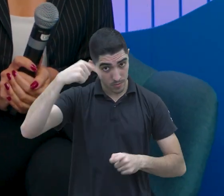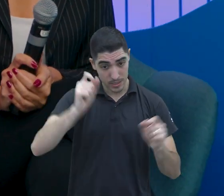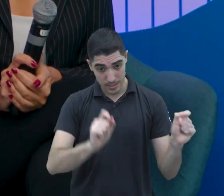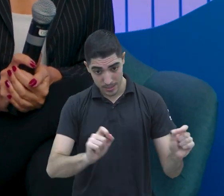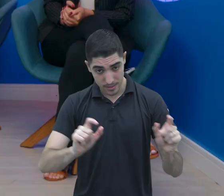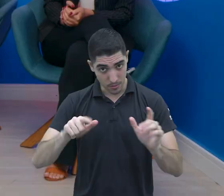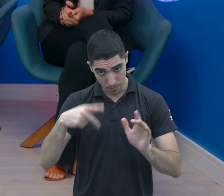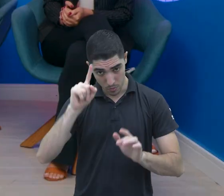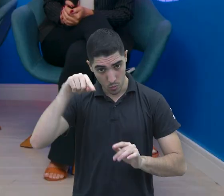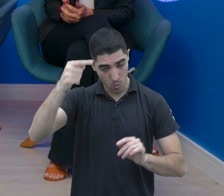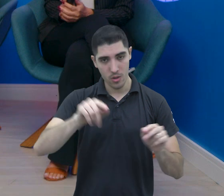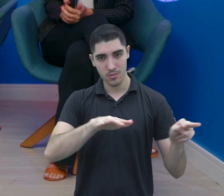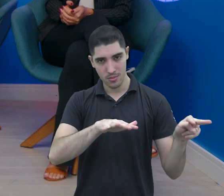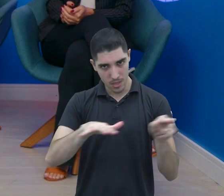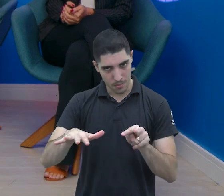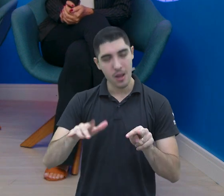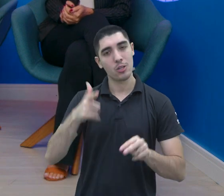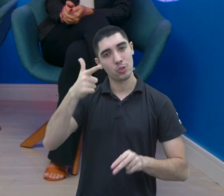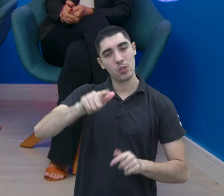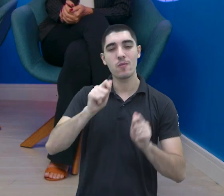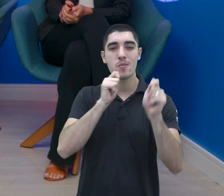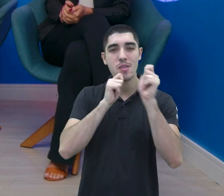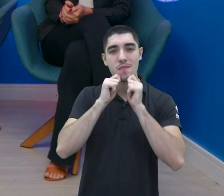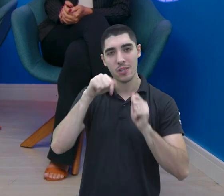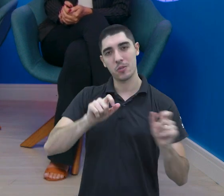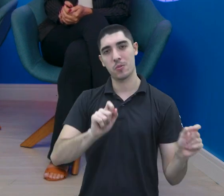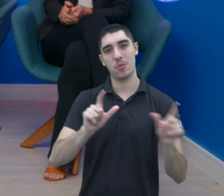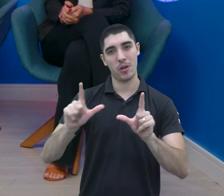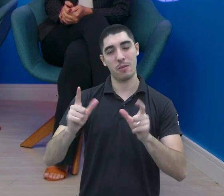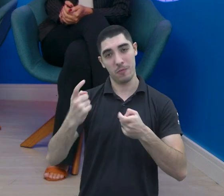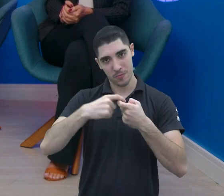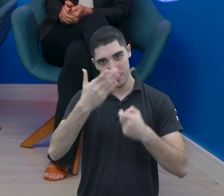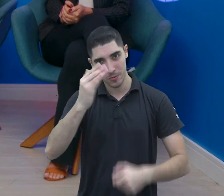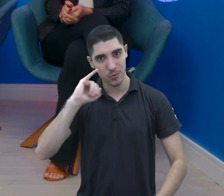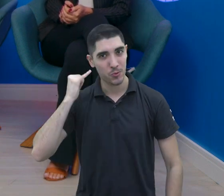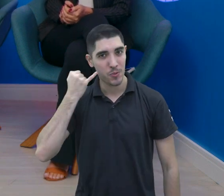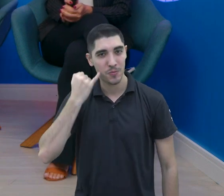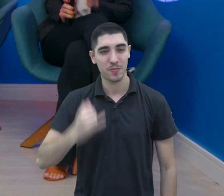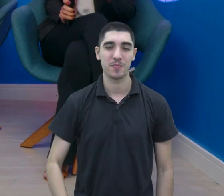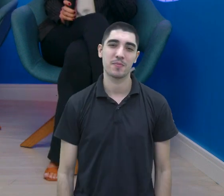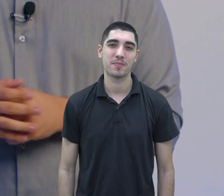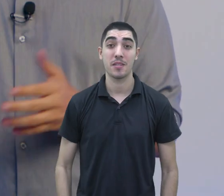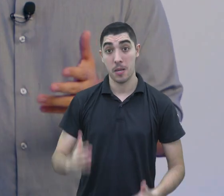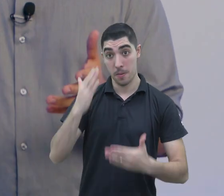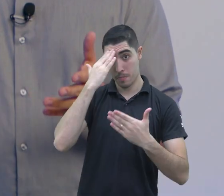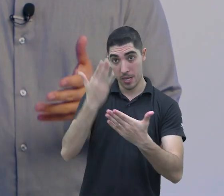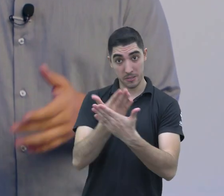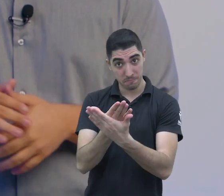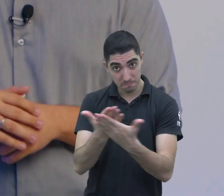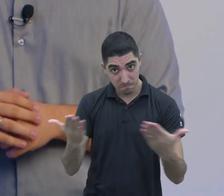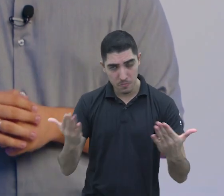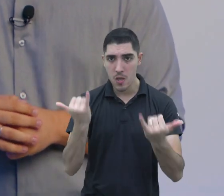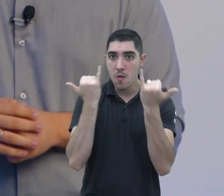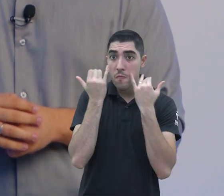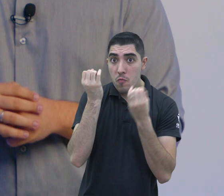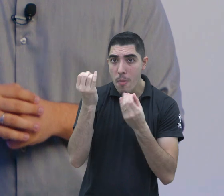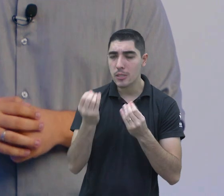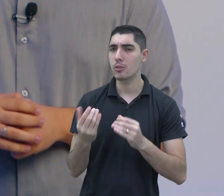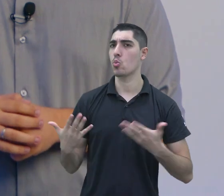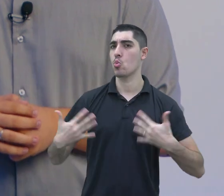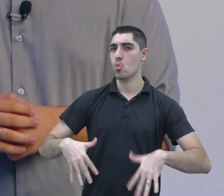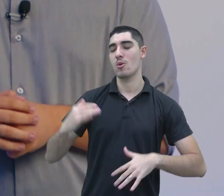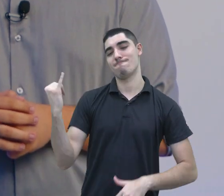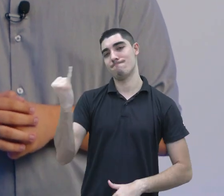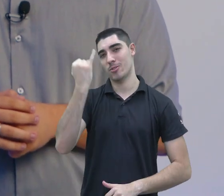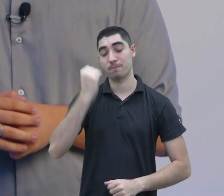na semana que vem com mais uma entrevista aqui no Cidadania em Pauta. Voltamos com você, João. Valeu, pessoal. Informações